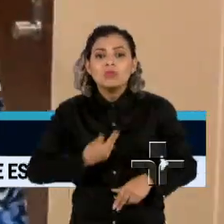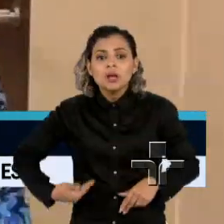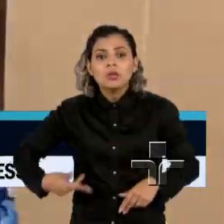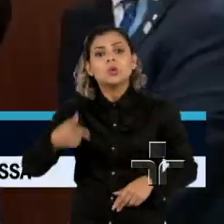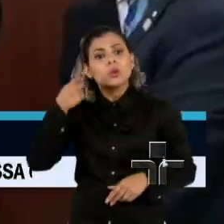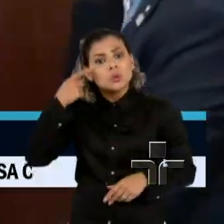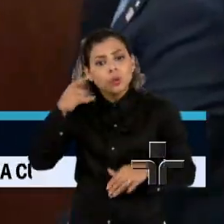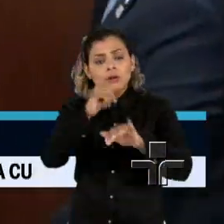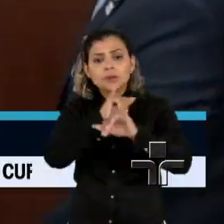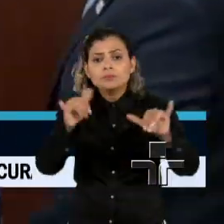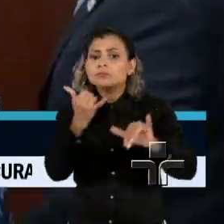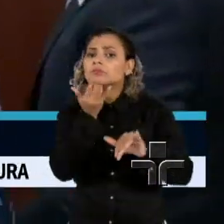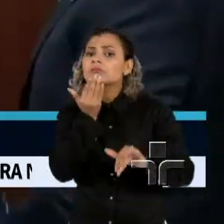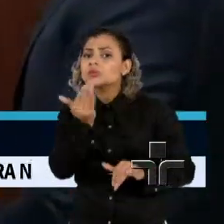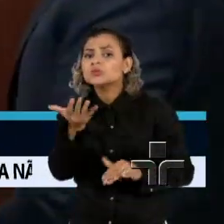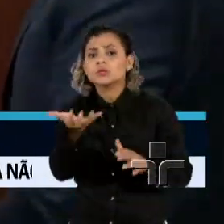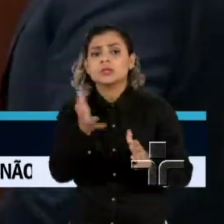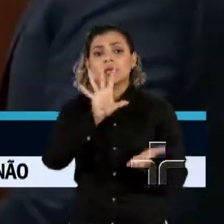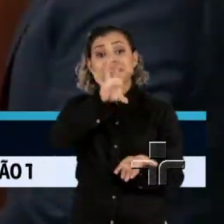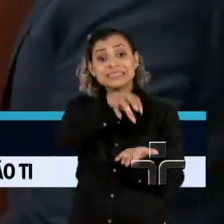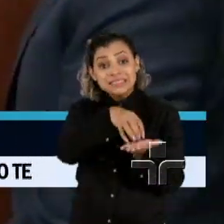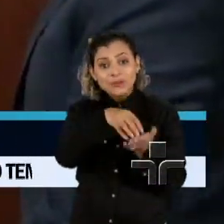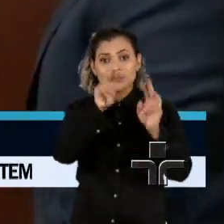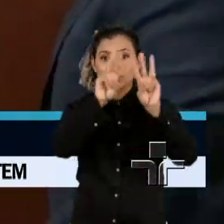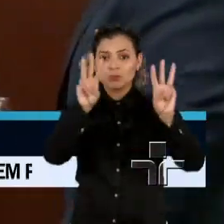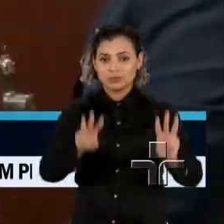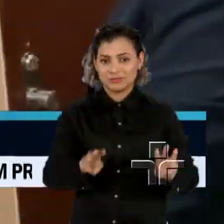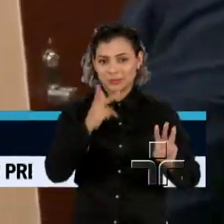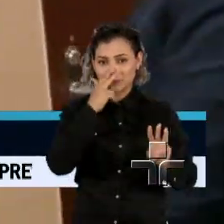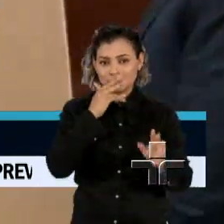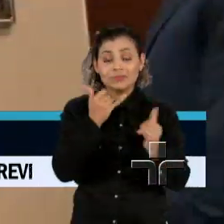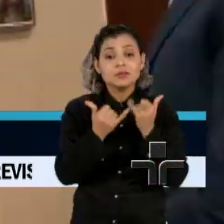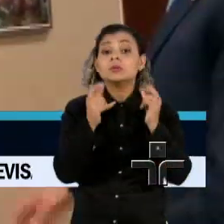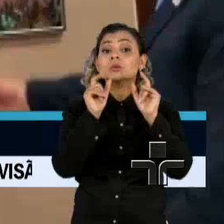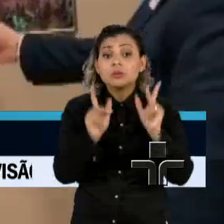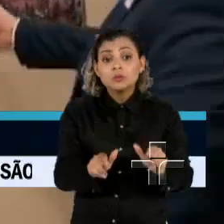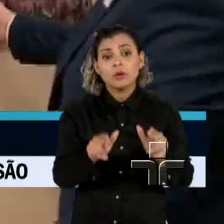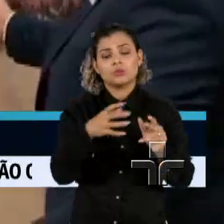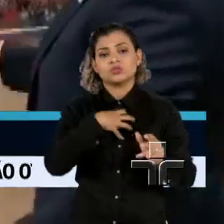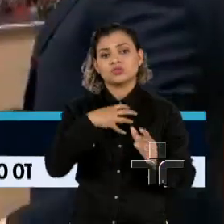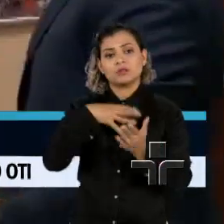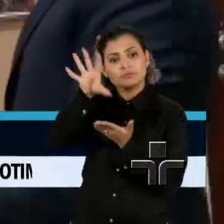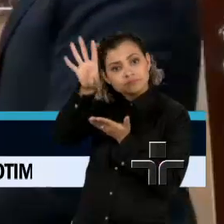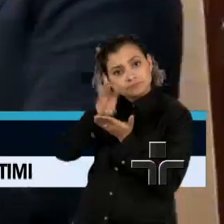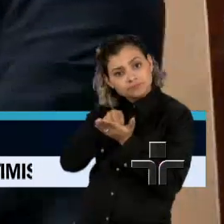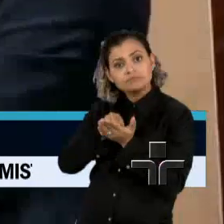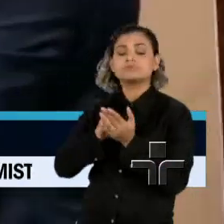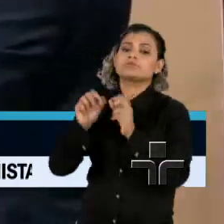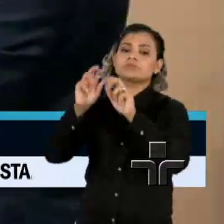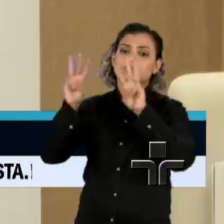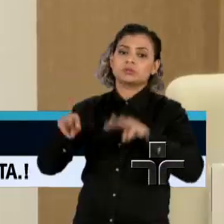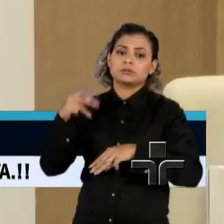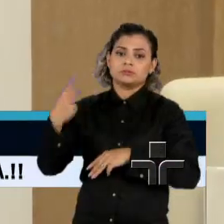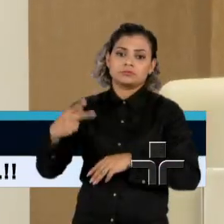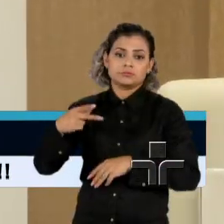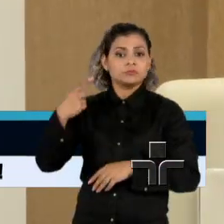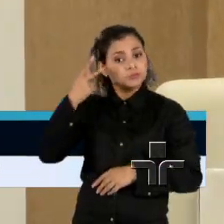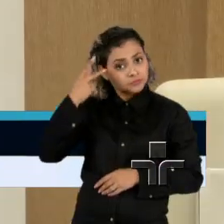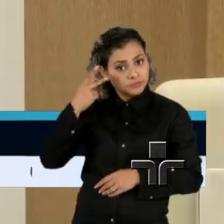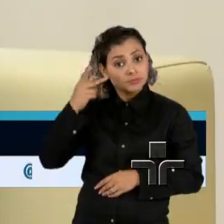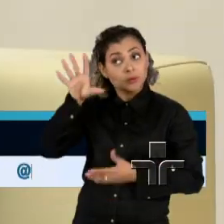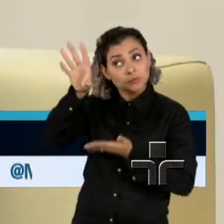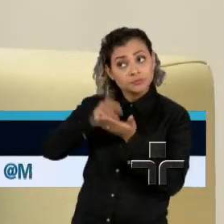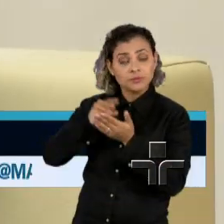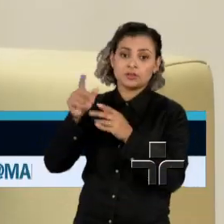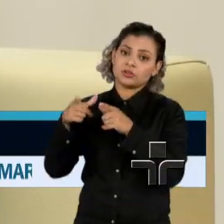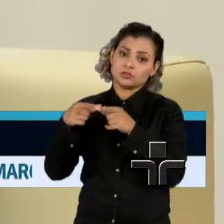a criação de um centro cultural chamado de Casa São Paulo, nos moldes da Japan House em São Paulo. Segundo Tucano,